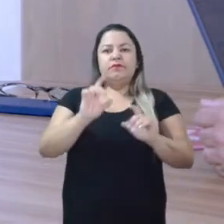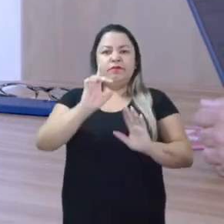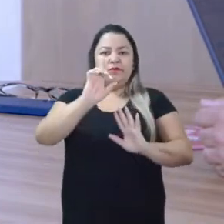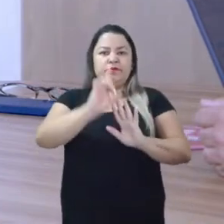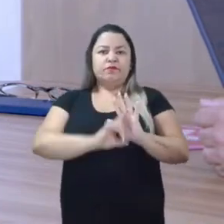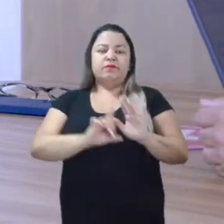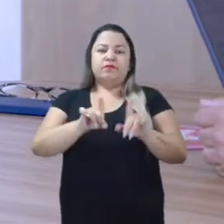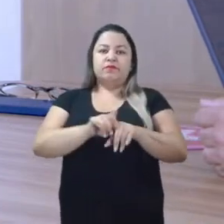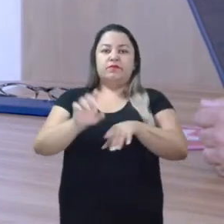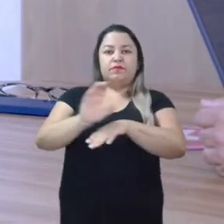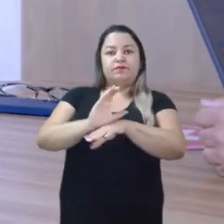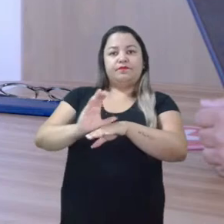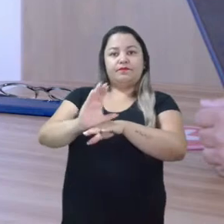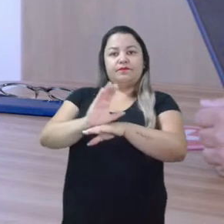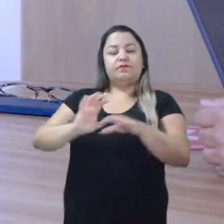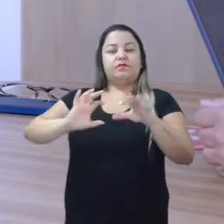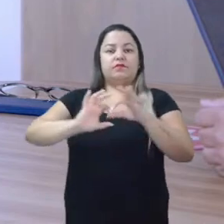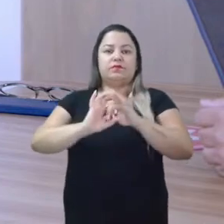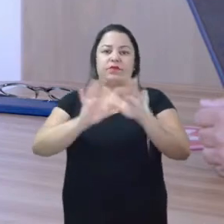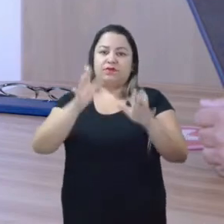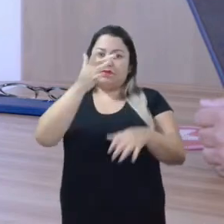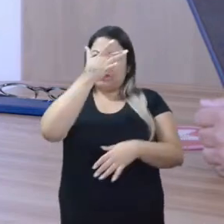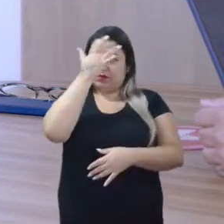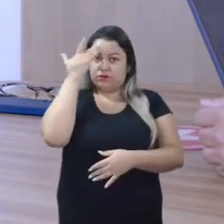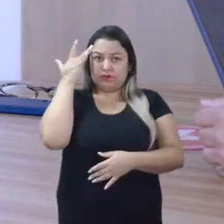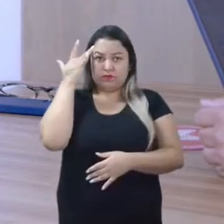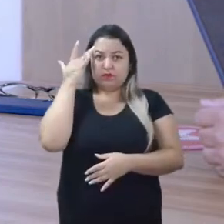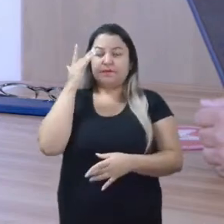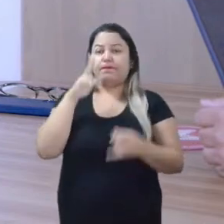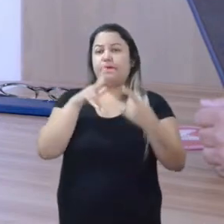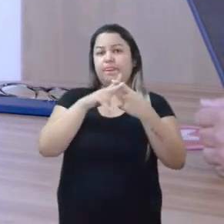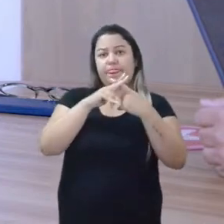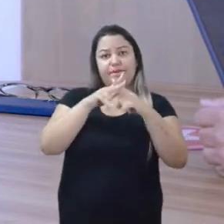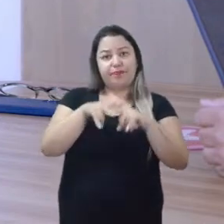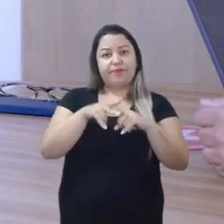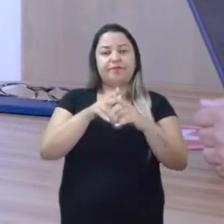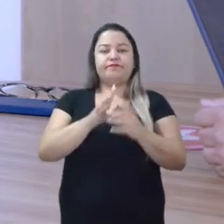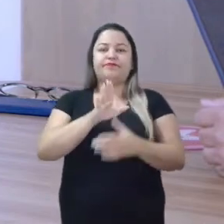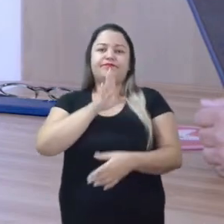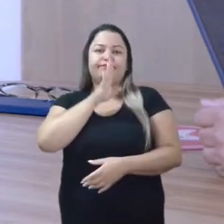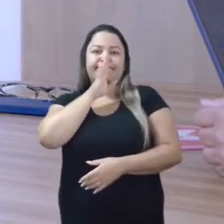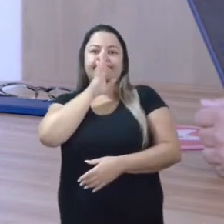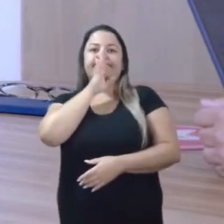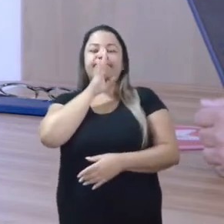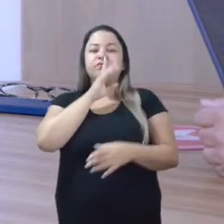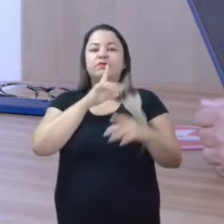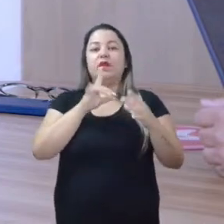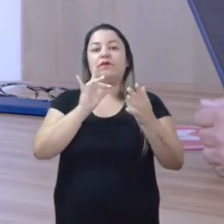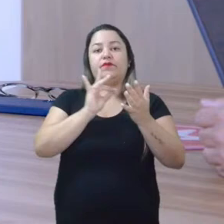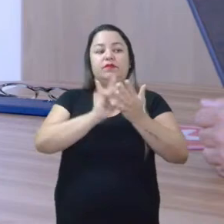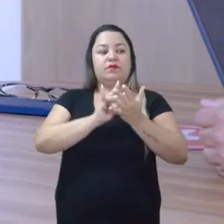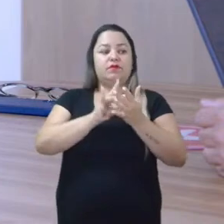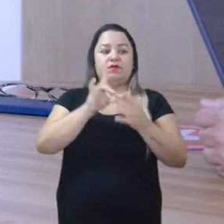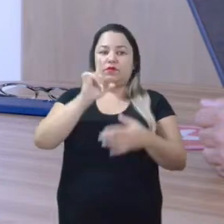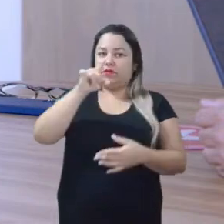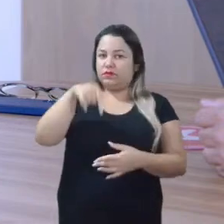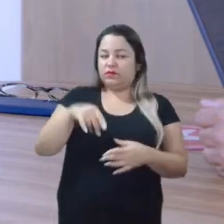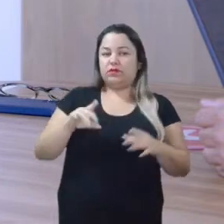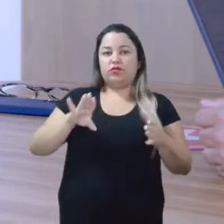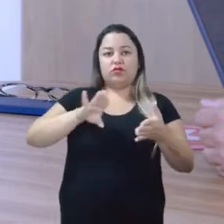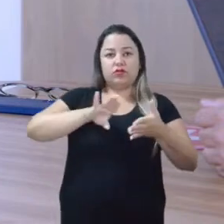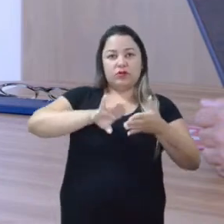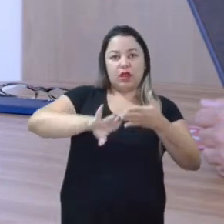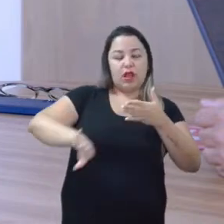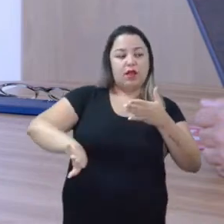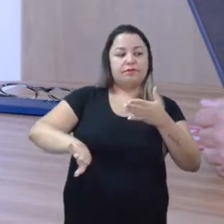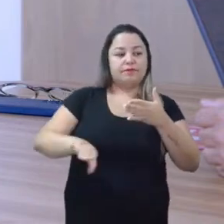liberdades fundamentais das pessoas, não configuraria uma censura, né? Por fim, na verdade, seria uma forma de retirar